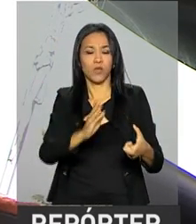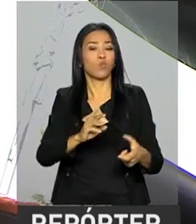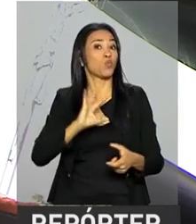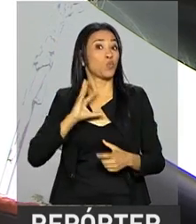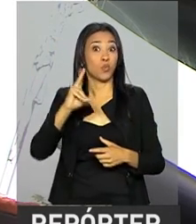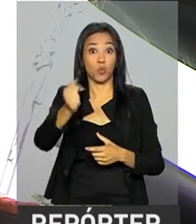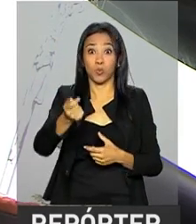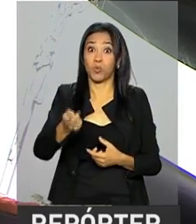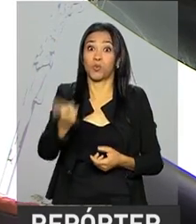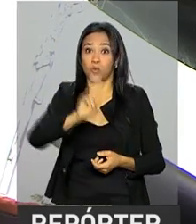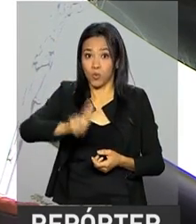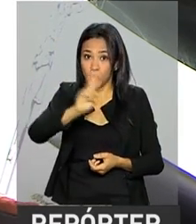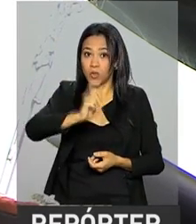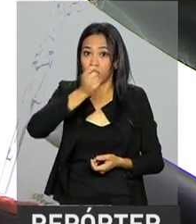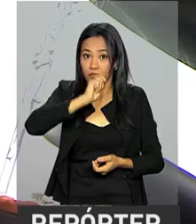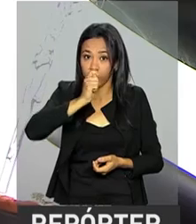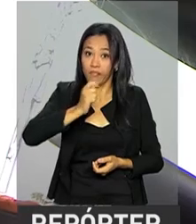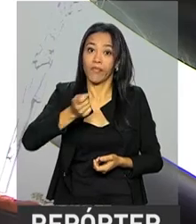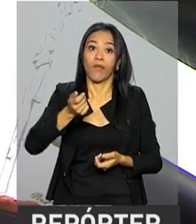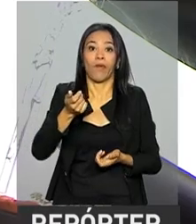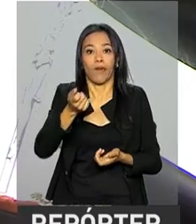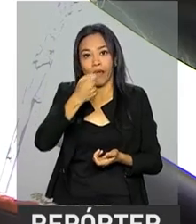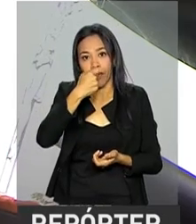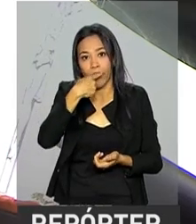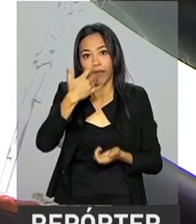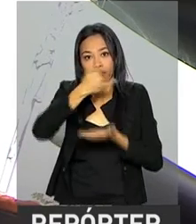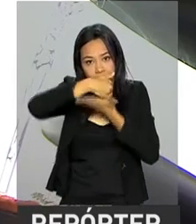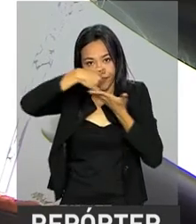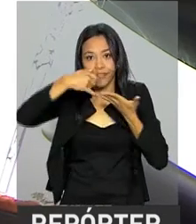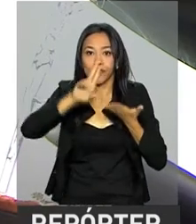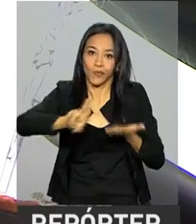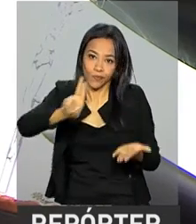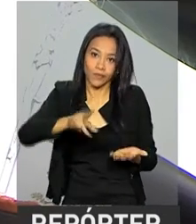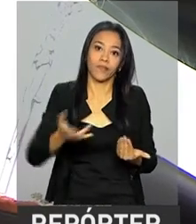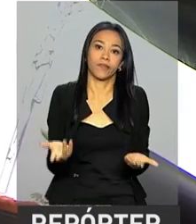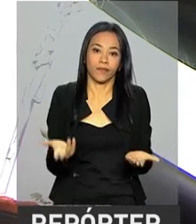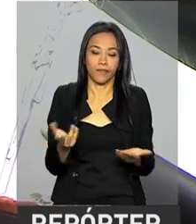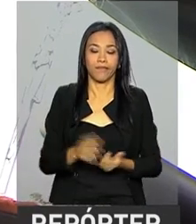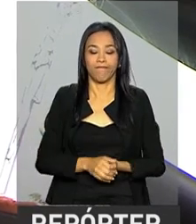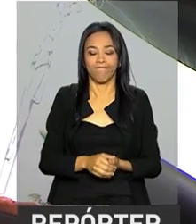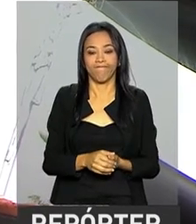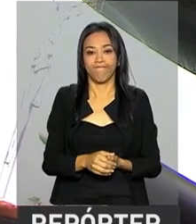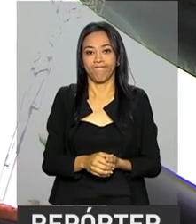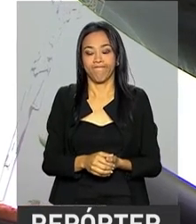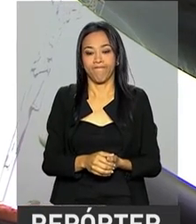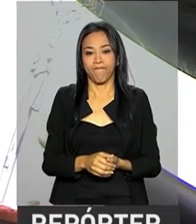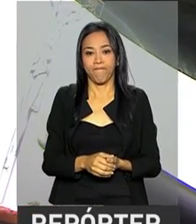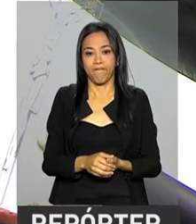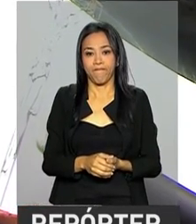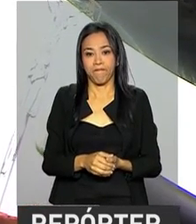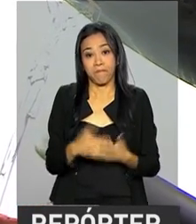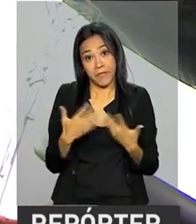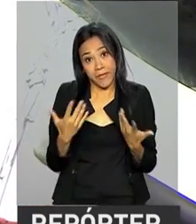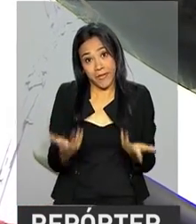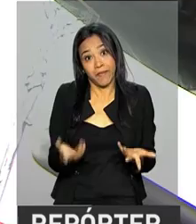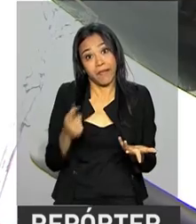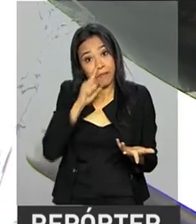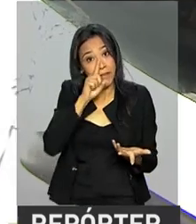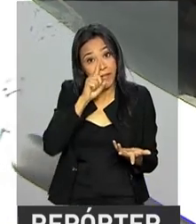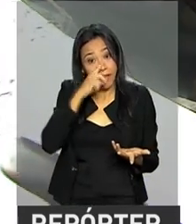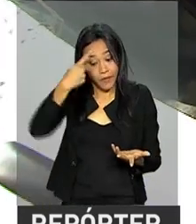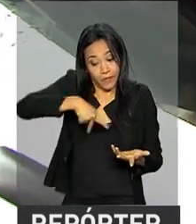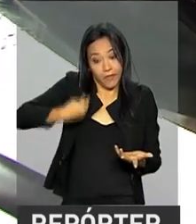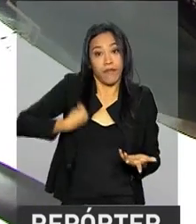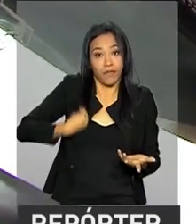droga neste momento a galera que faz lá o horário verdureiro câmera fria aí bota em restando a